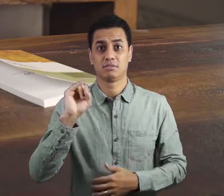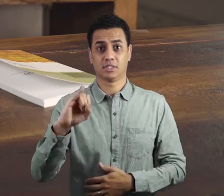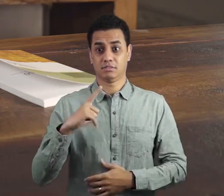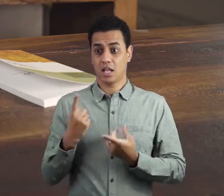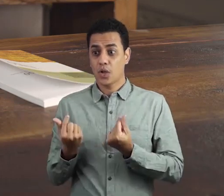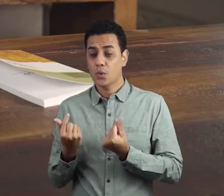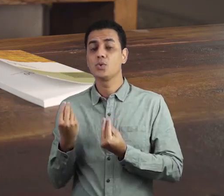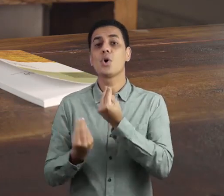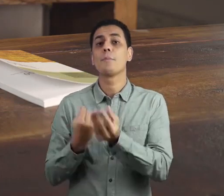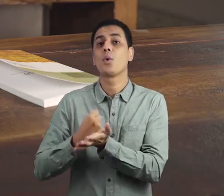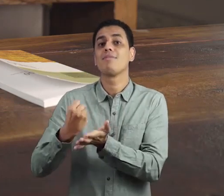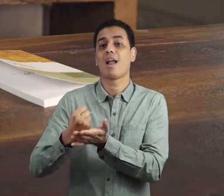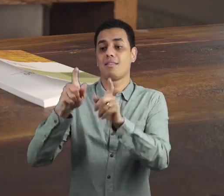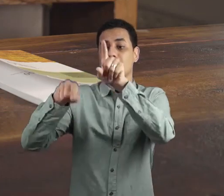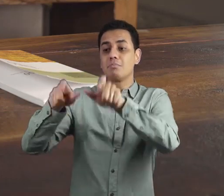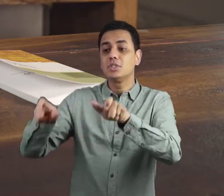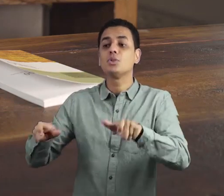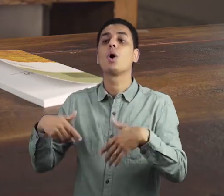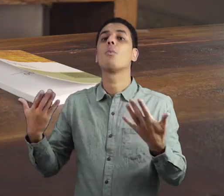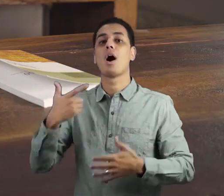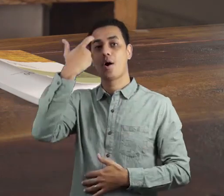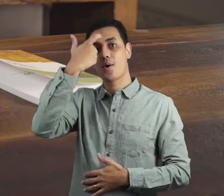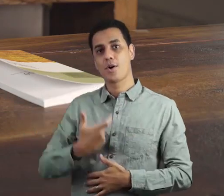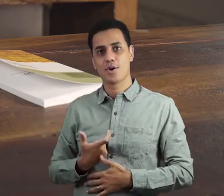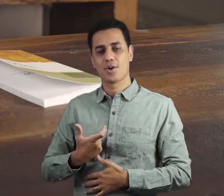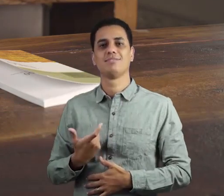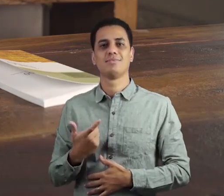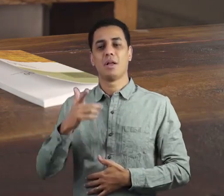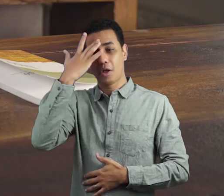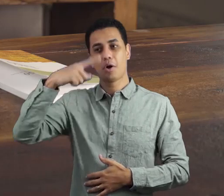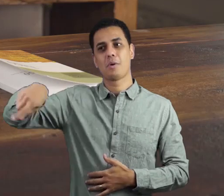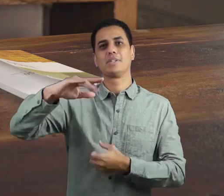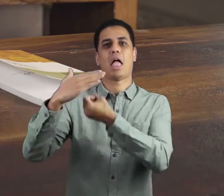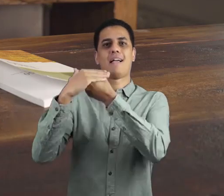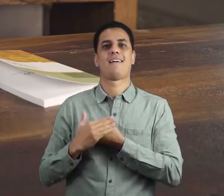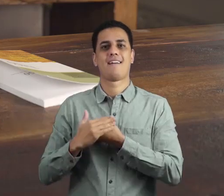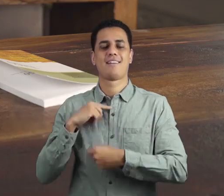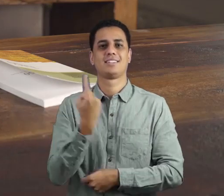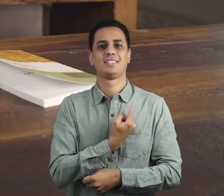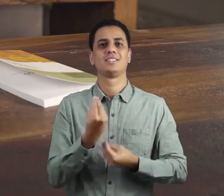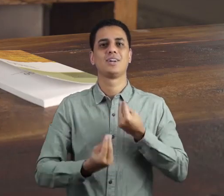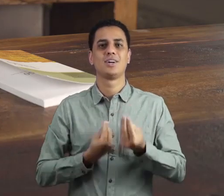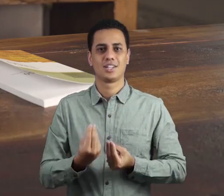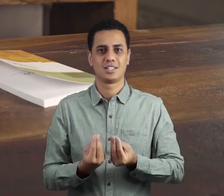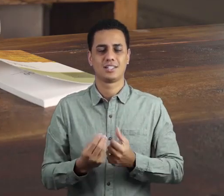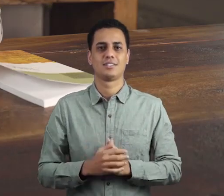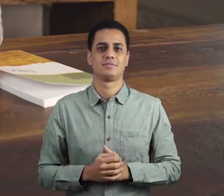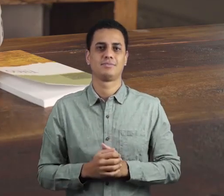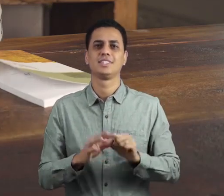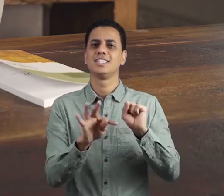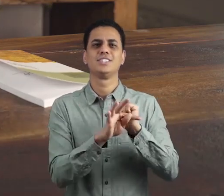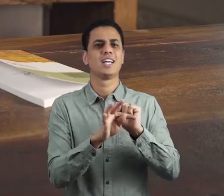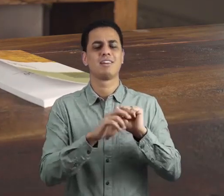apenas conhecem a palavra de Deus, mas procuram praticá-la e assim serão abençoados. Eu quero orar com você